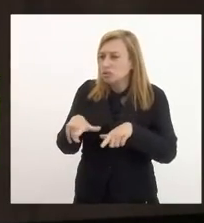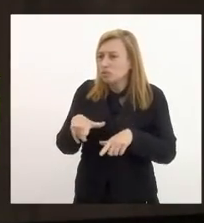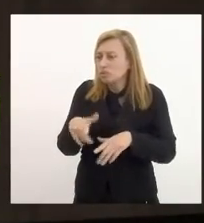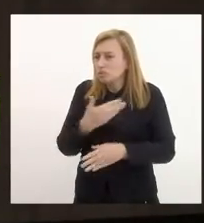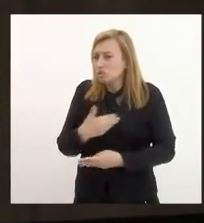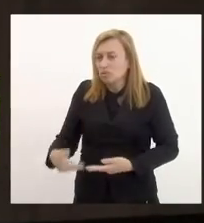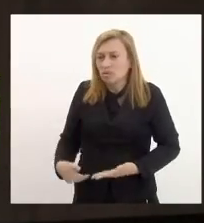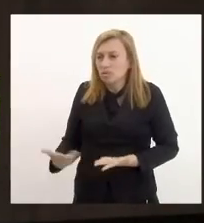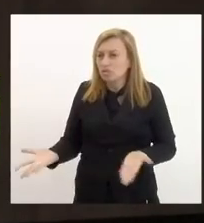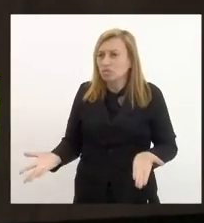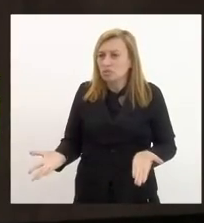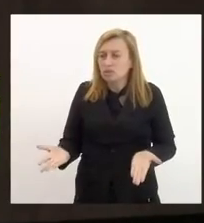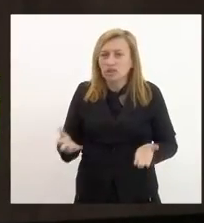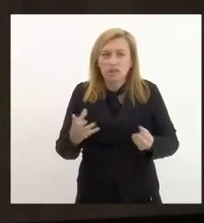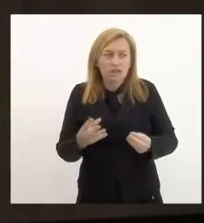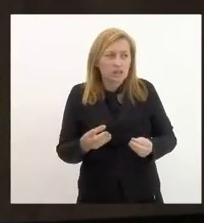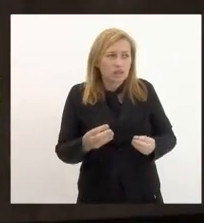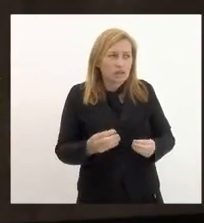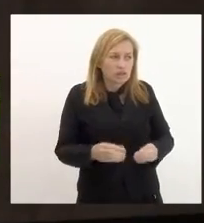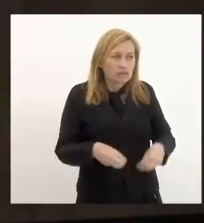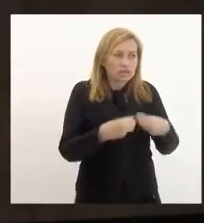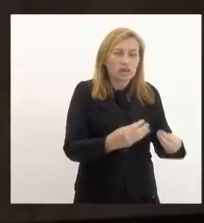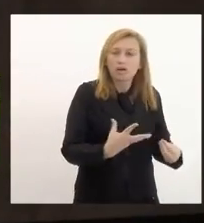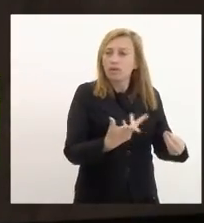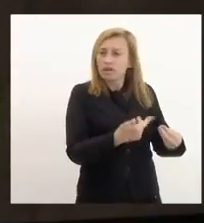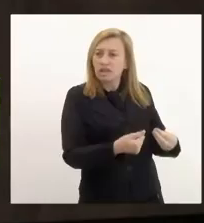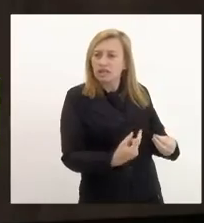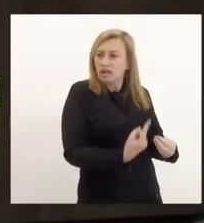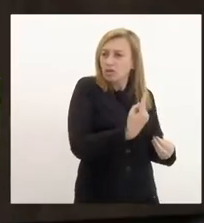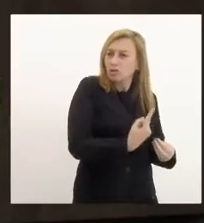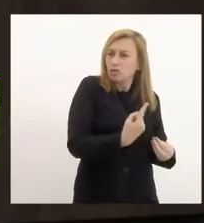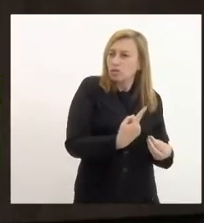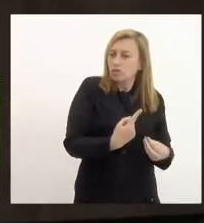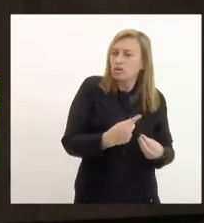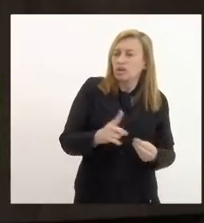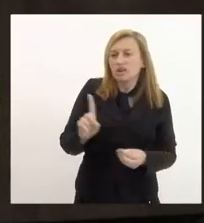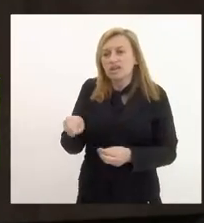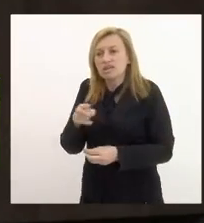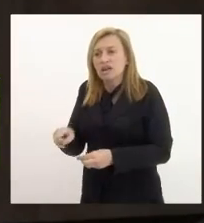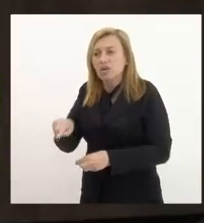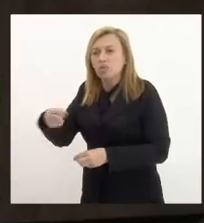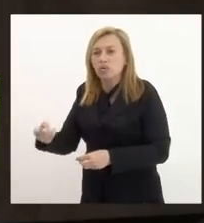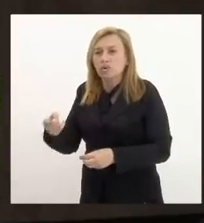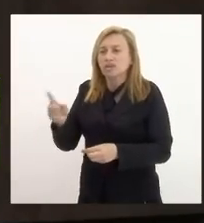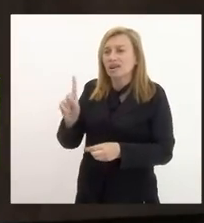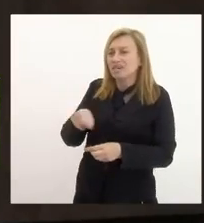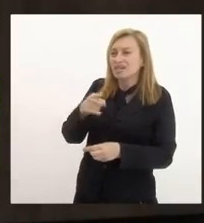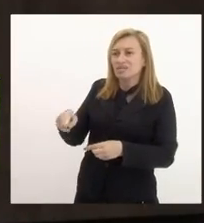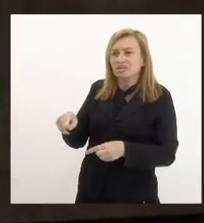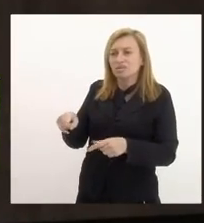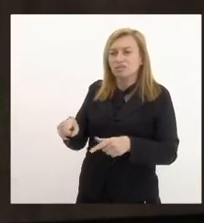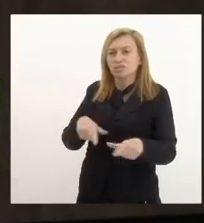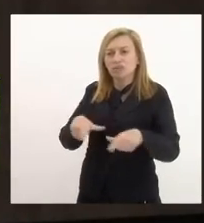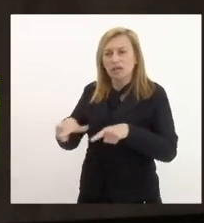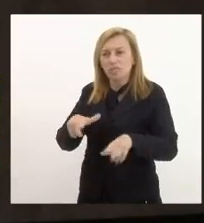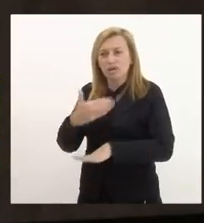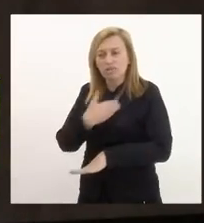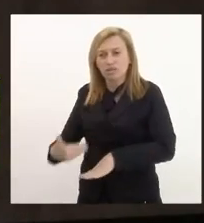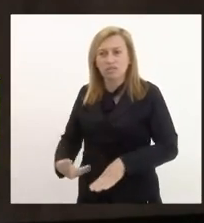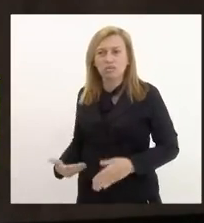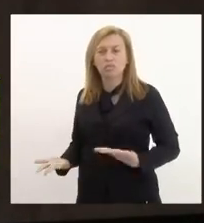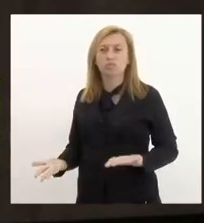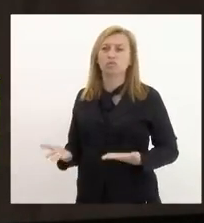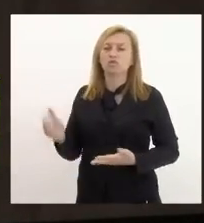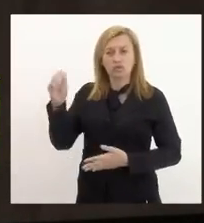mas não garante a continuidade para os próximos então a gente está gradativamente Xingu hino a carreira Servidor Público nesse estado não nesse